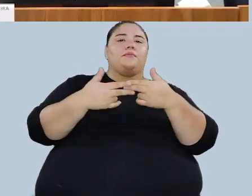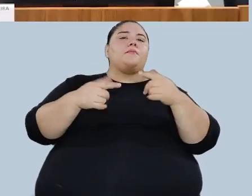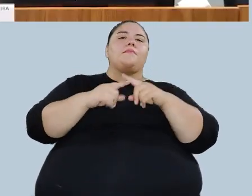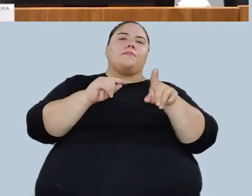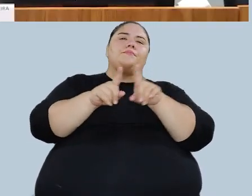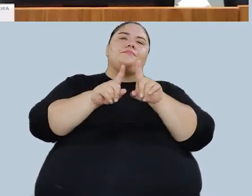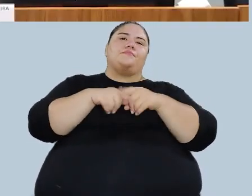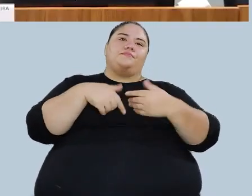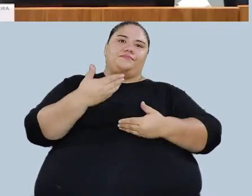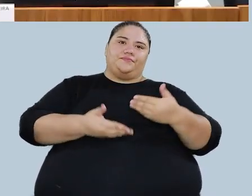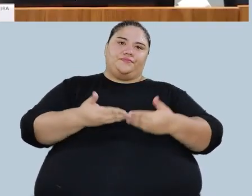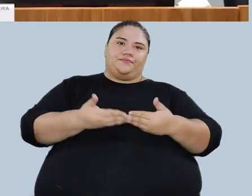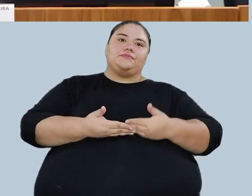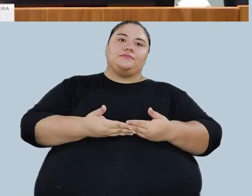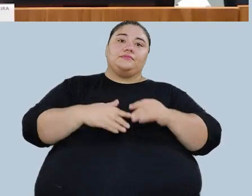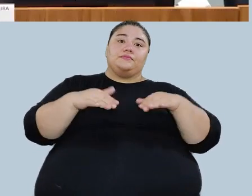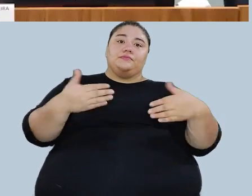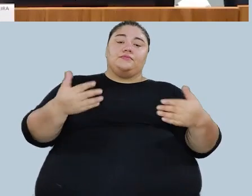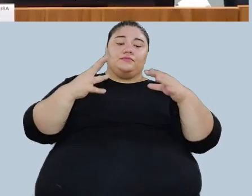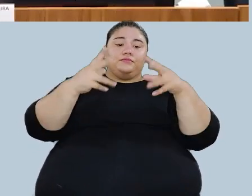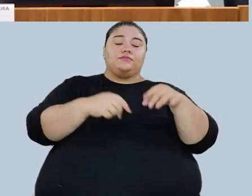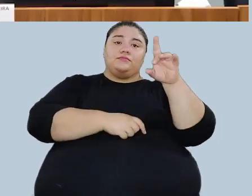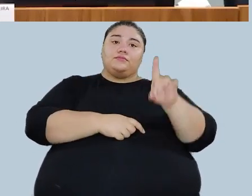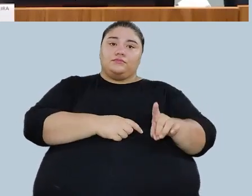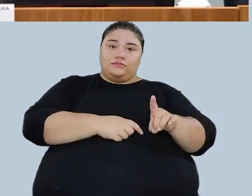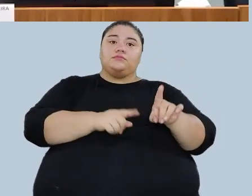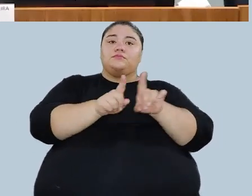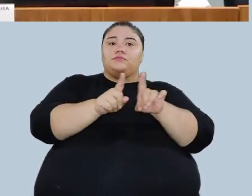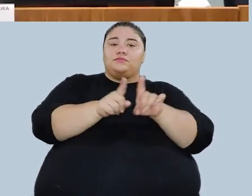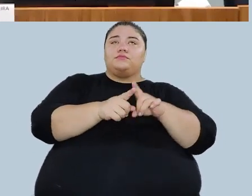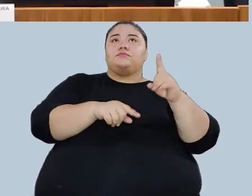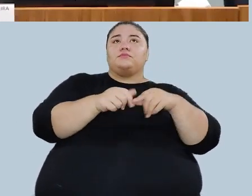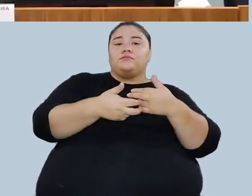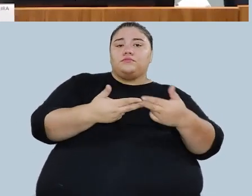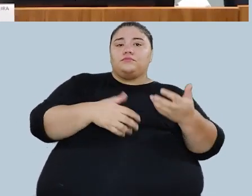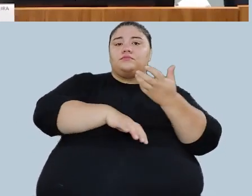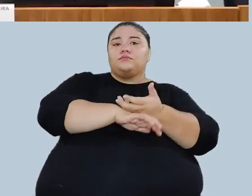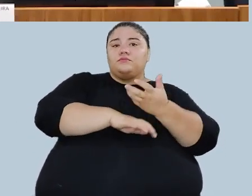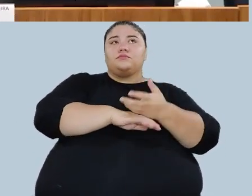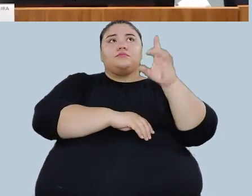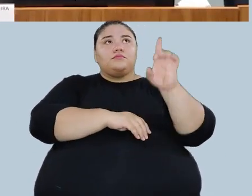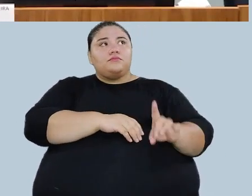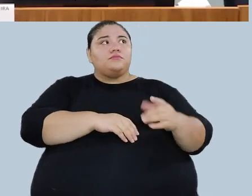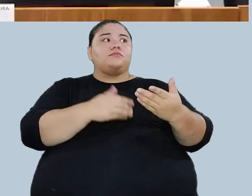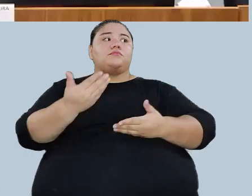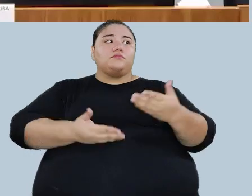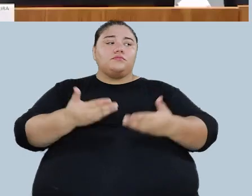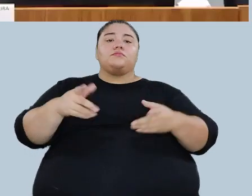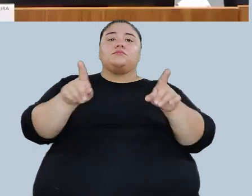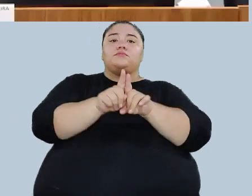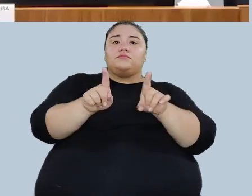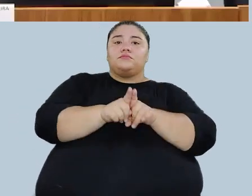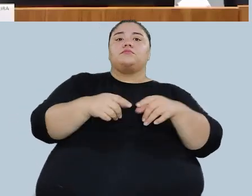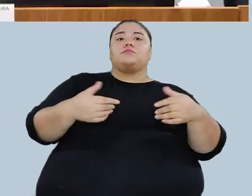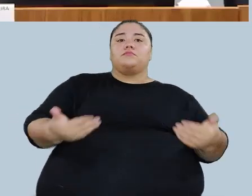também da prestação de serviços. Então, esses direitos, os bens imateriais, direitos, a prestação e a